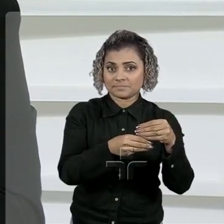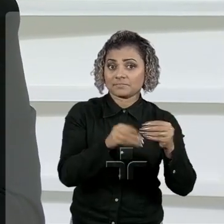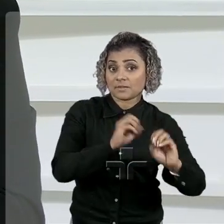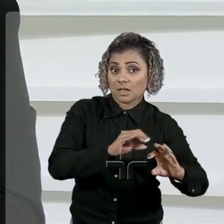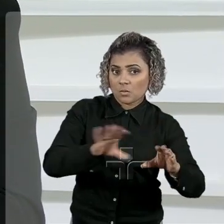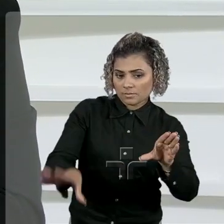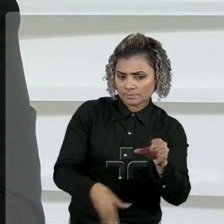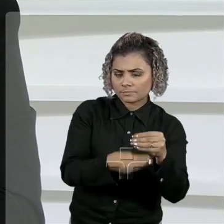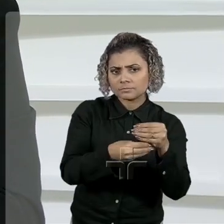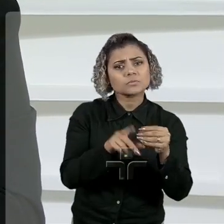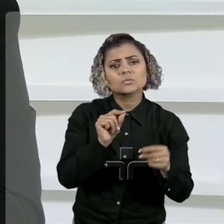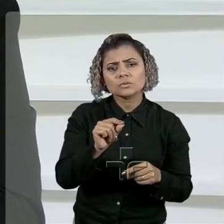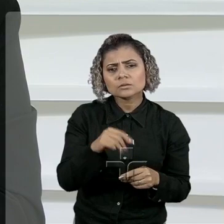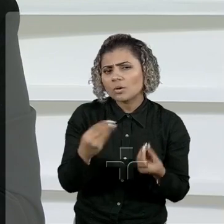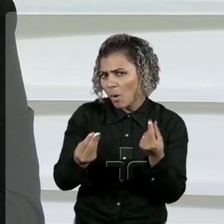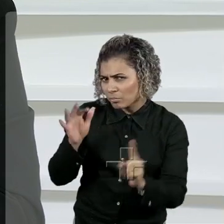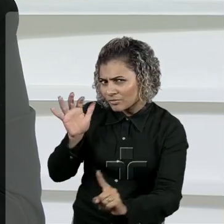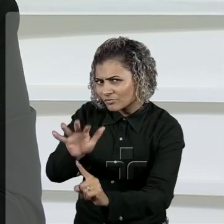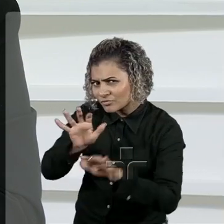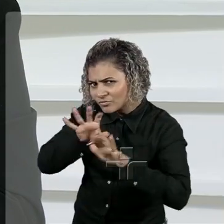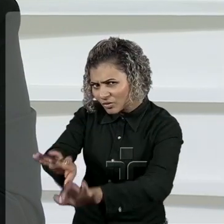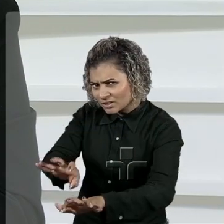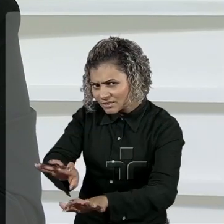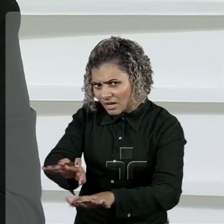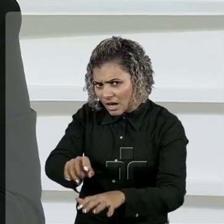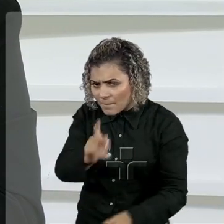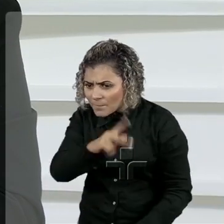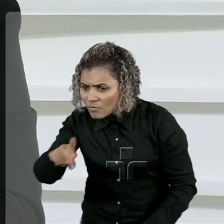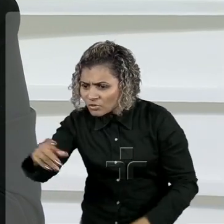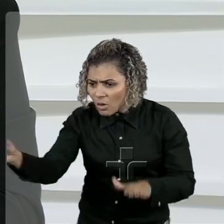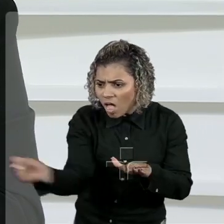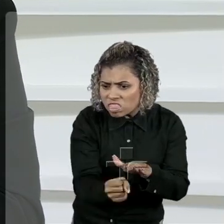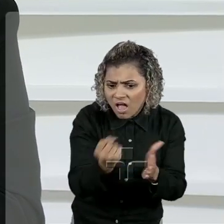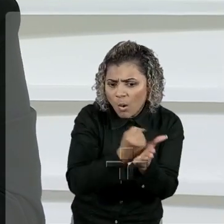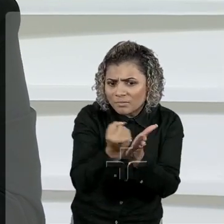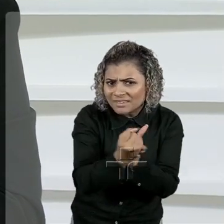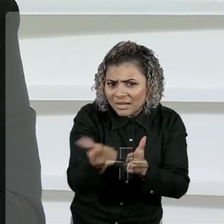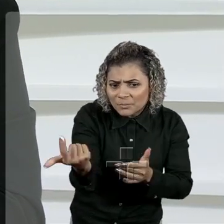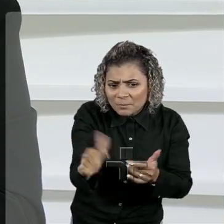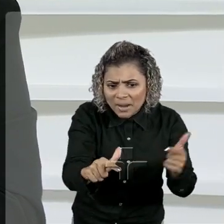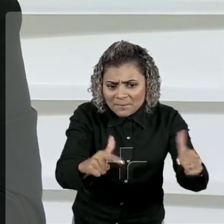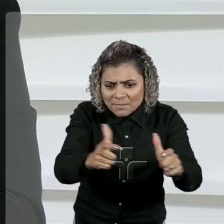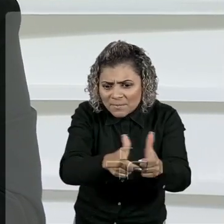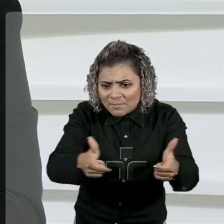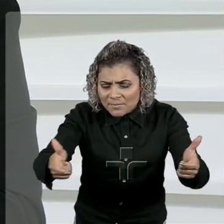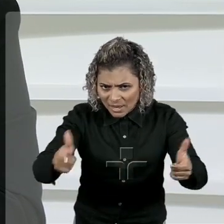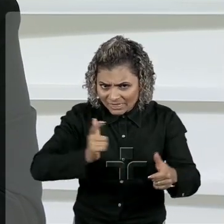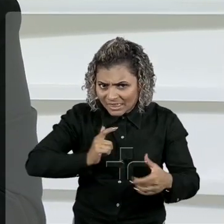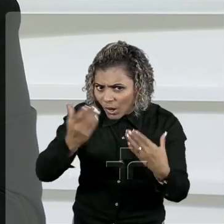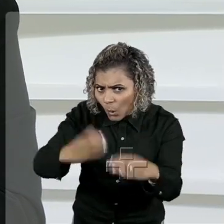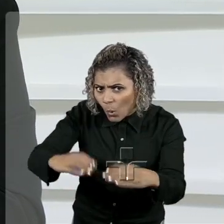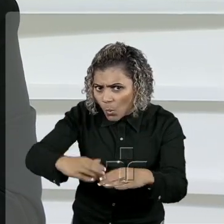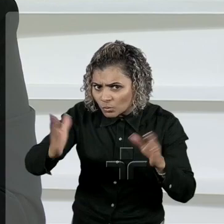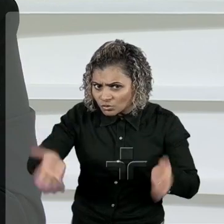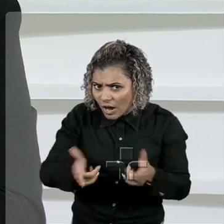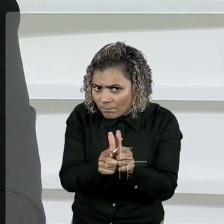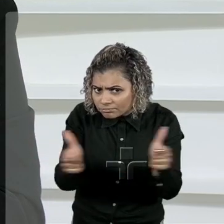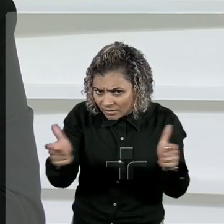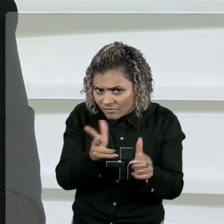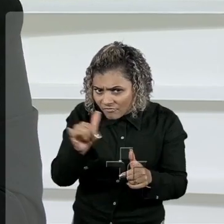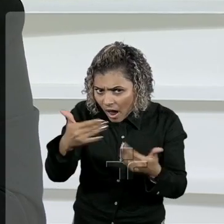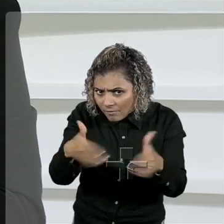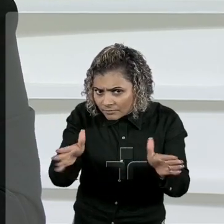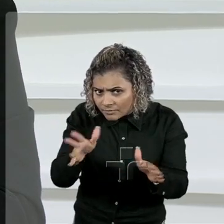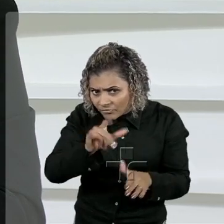Como é que vai dar o impacto orçamentário disso? Professores precisam ser contratados, já há concursos programados para serem abertos, já há